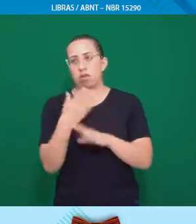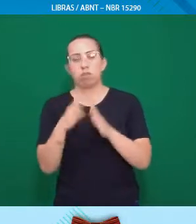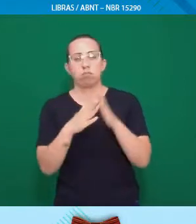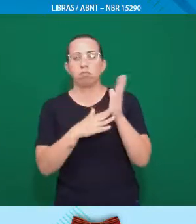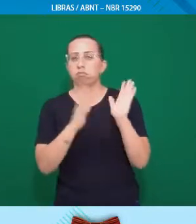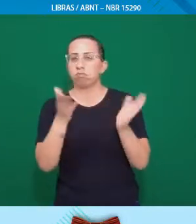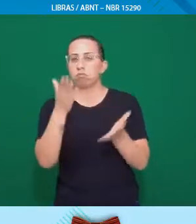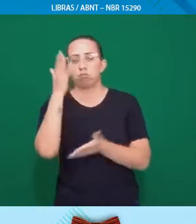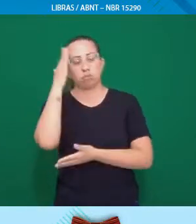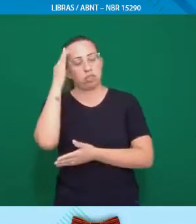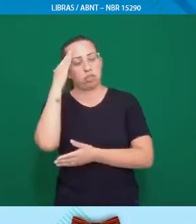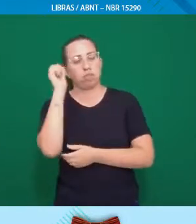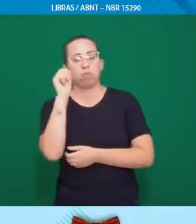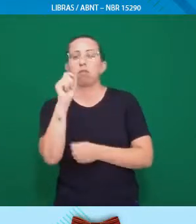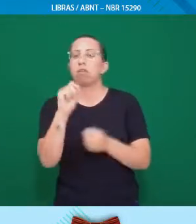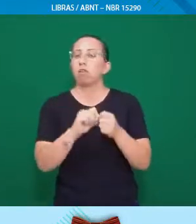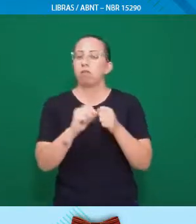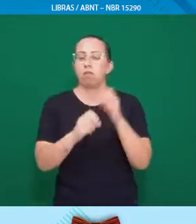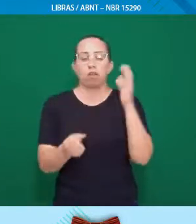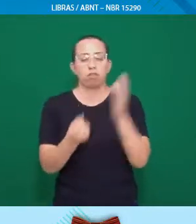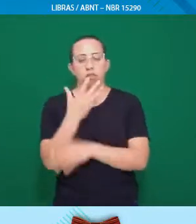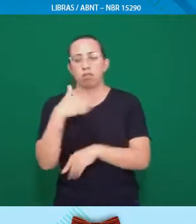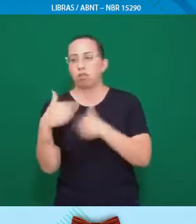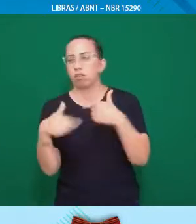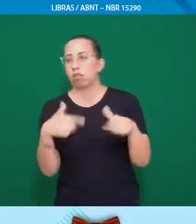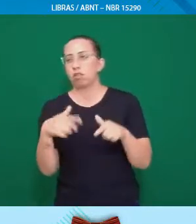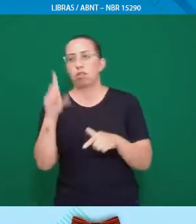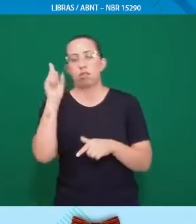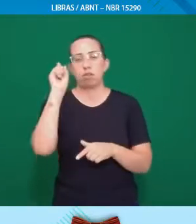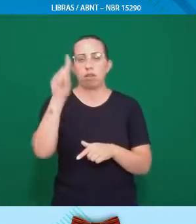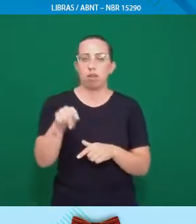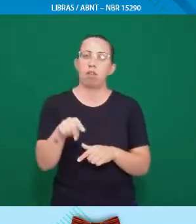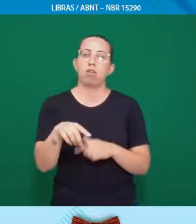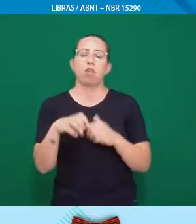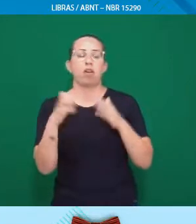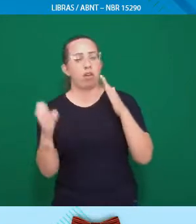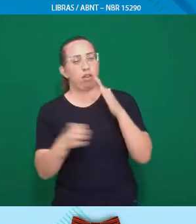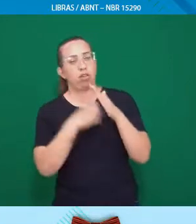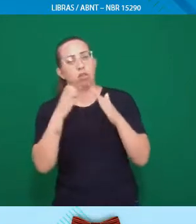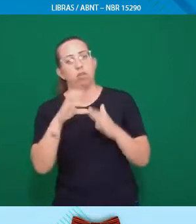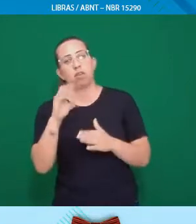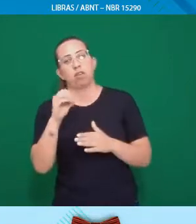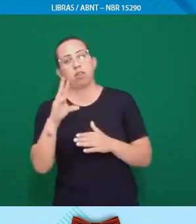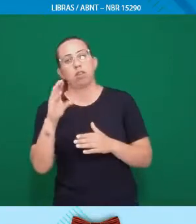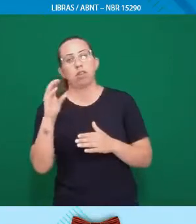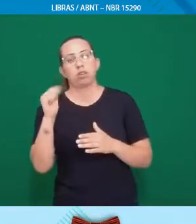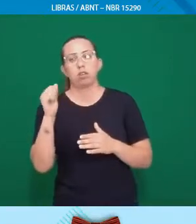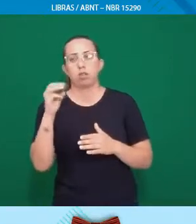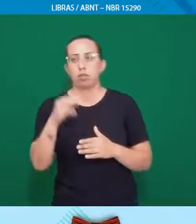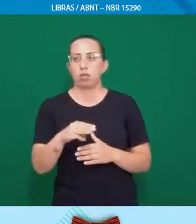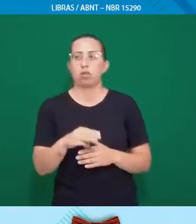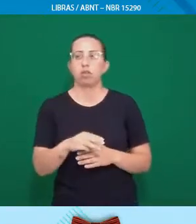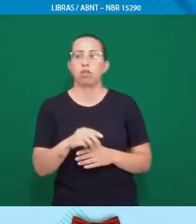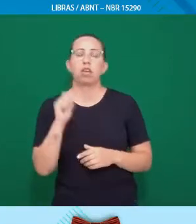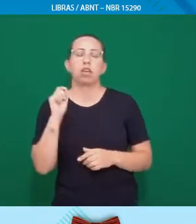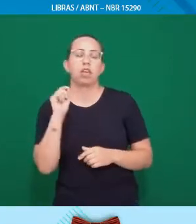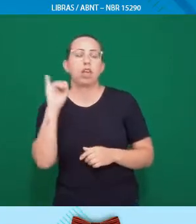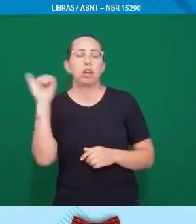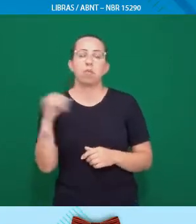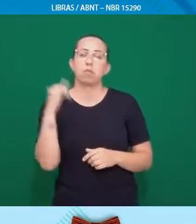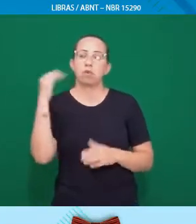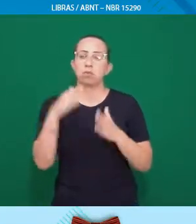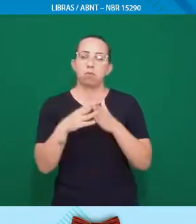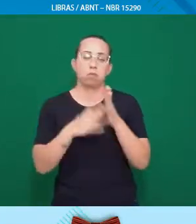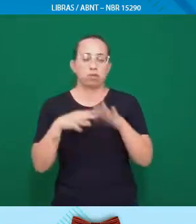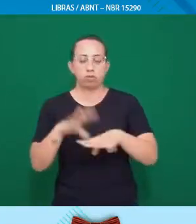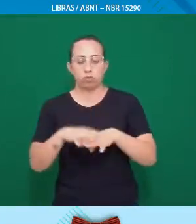já sabe a geração de emprego e renda é que vocês faz para o nosso município sem dúvida uma importância gigantesca para nossa economia